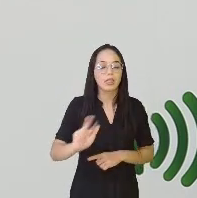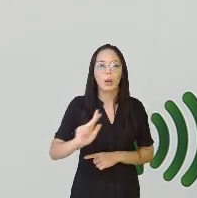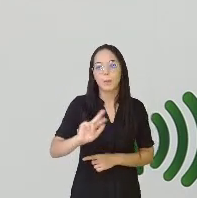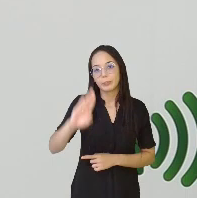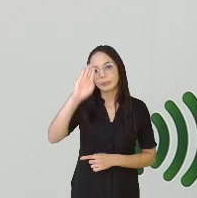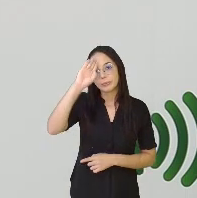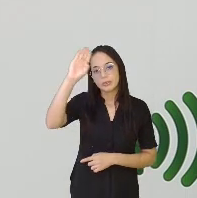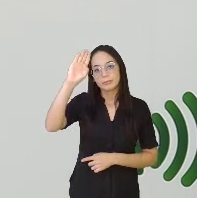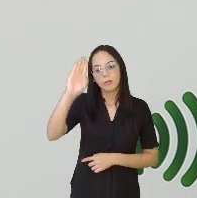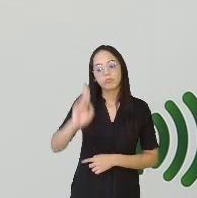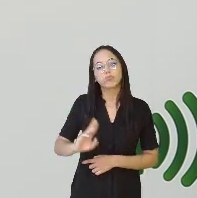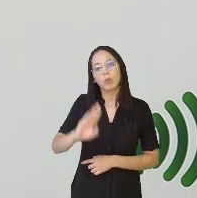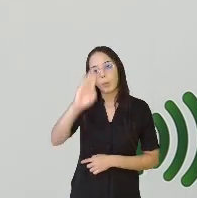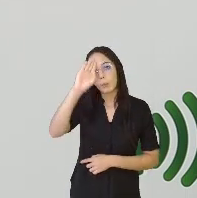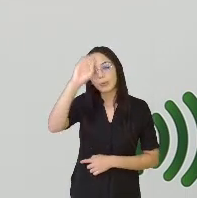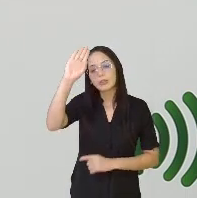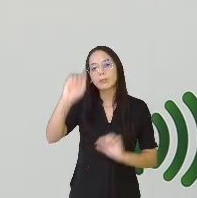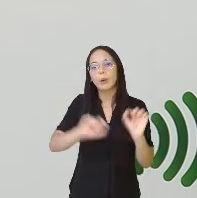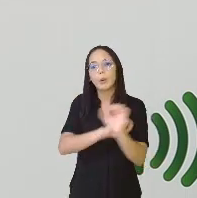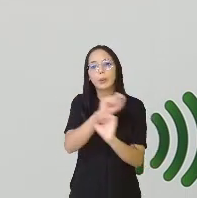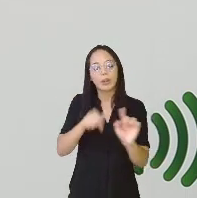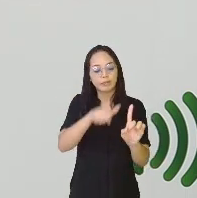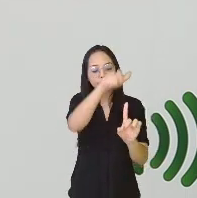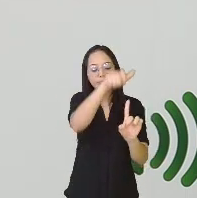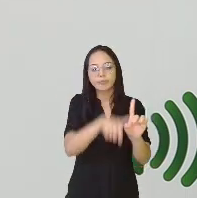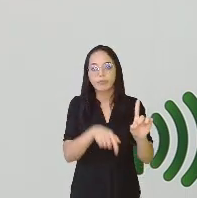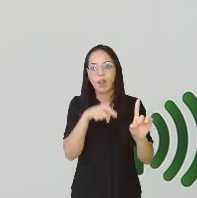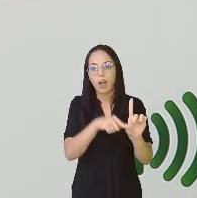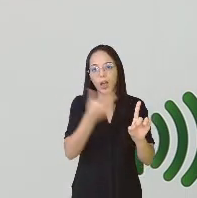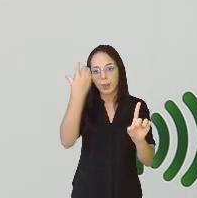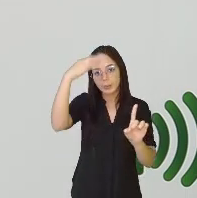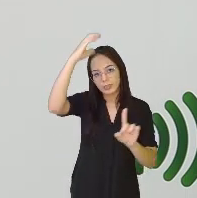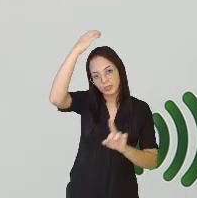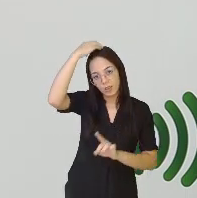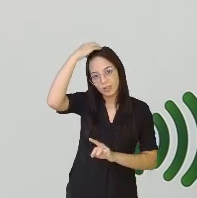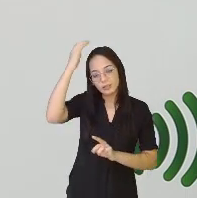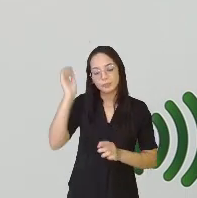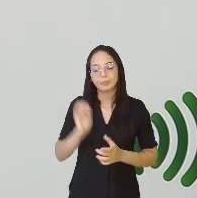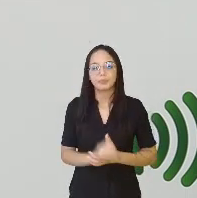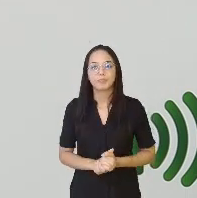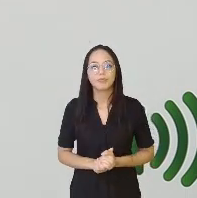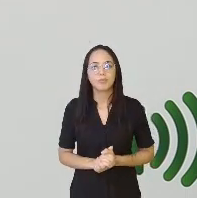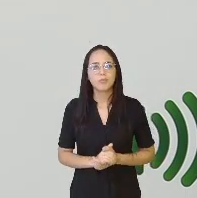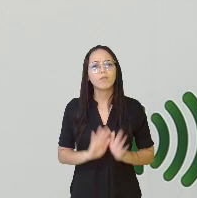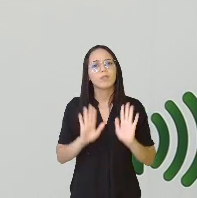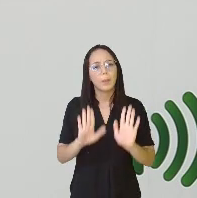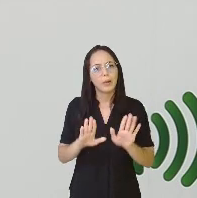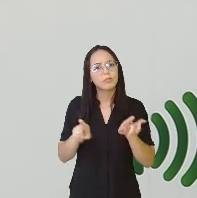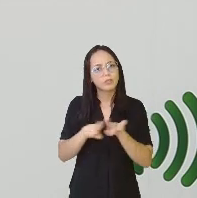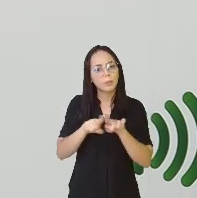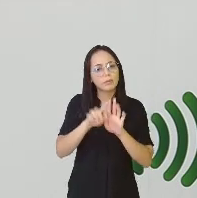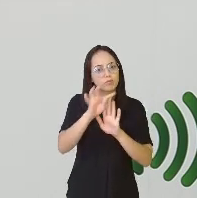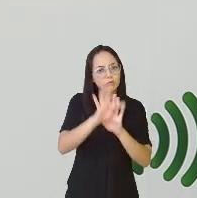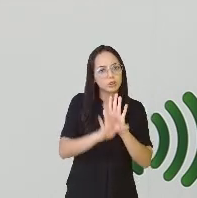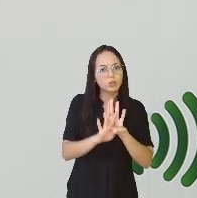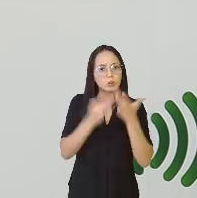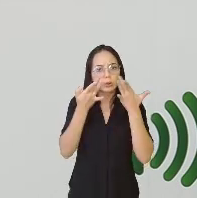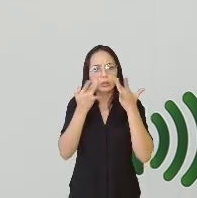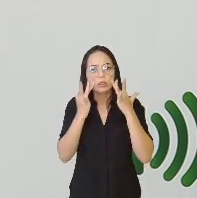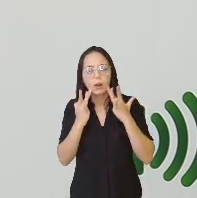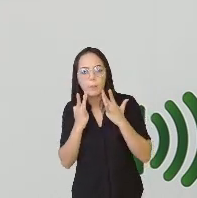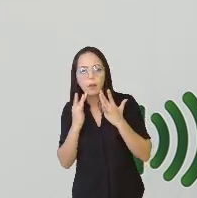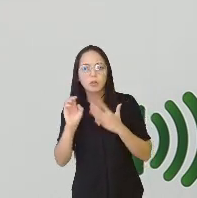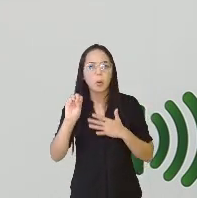principal. O principal ali, no caso que eu dei o exemplo, seria a princesa. Mas também no texto dramático, ou também chamado